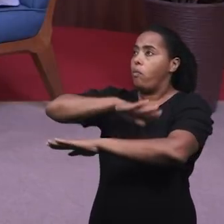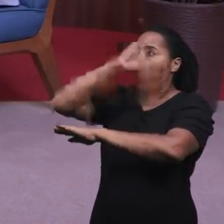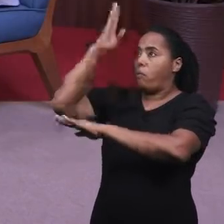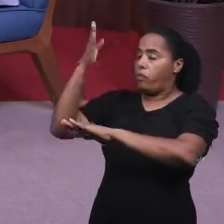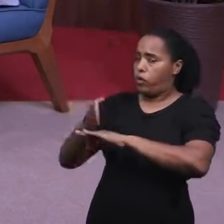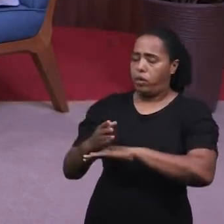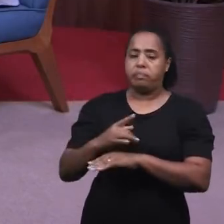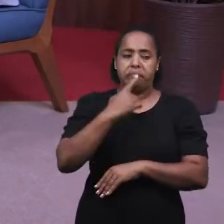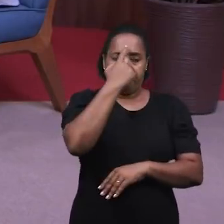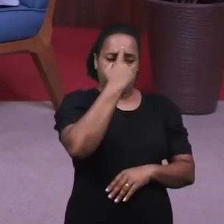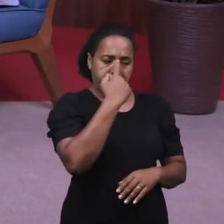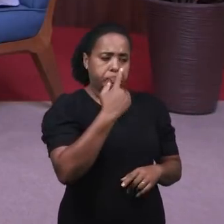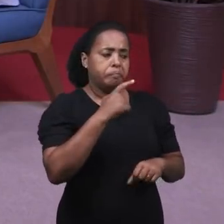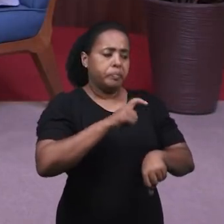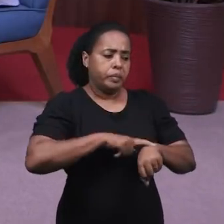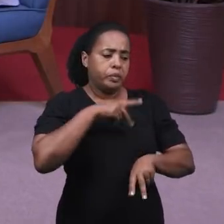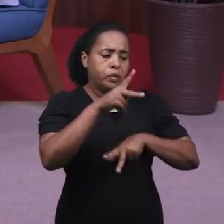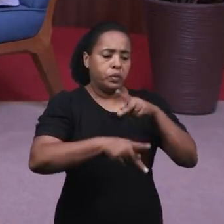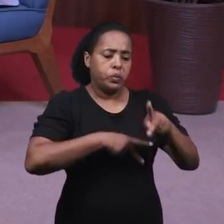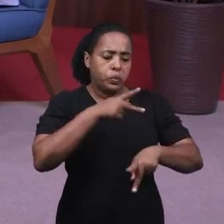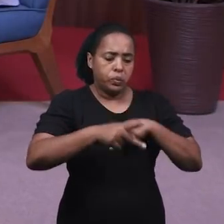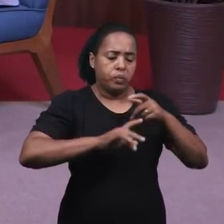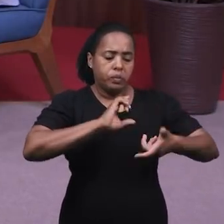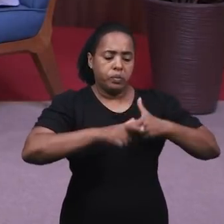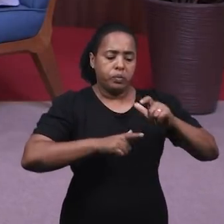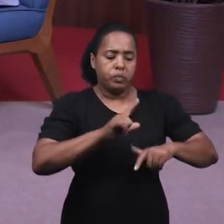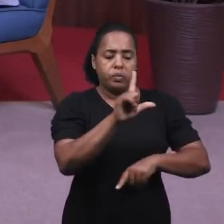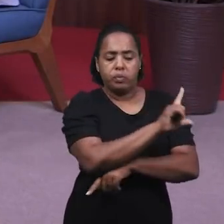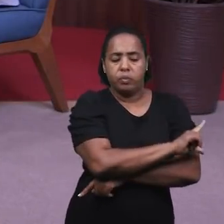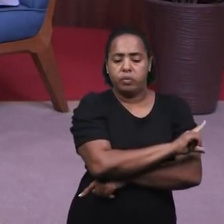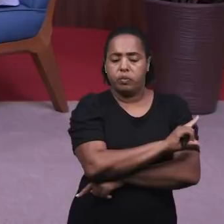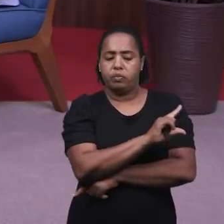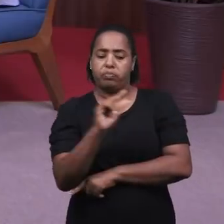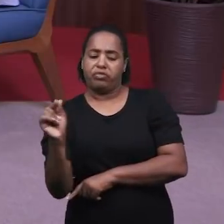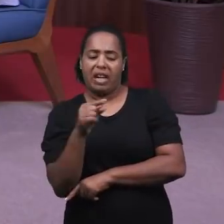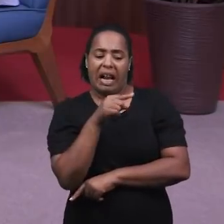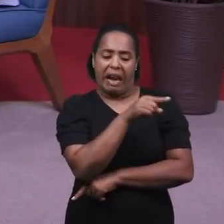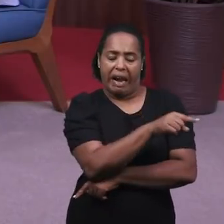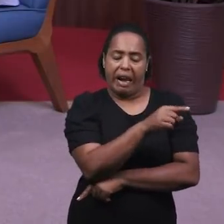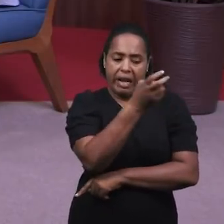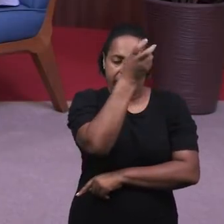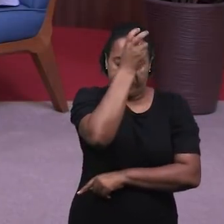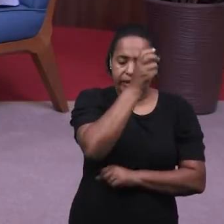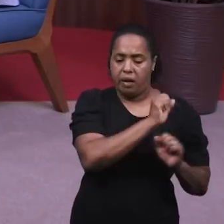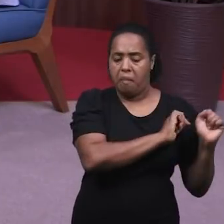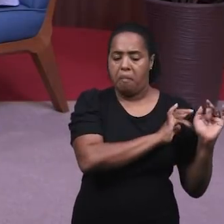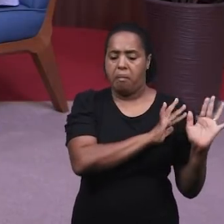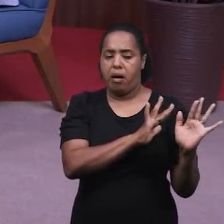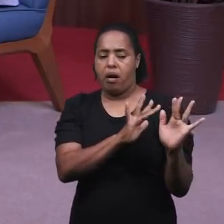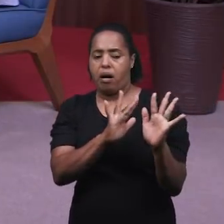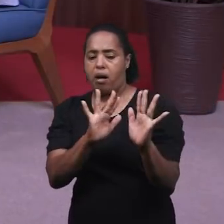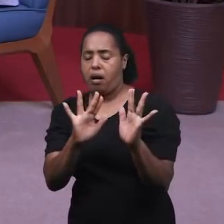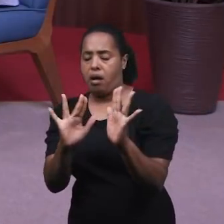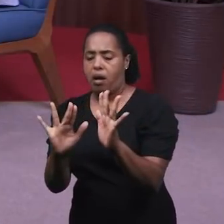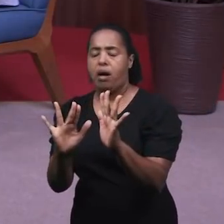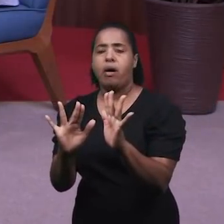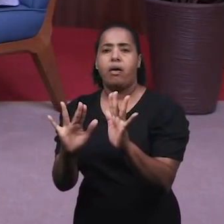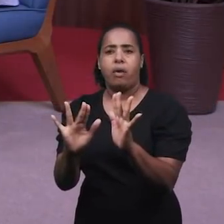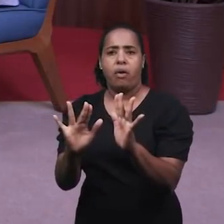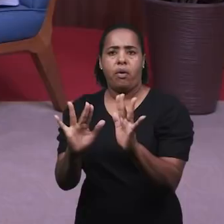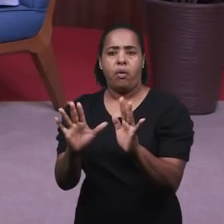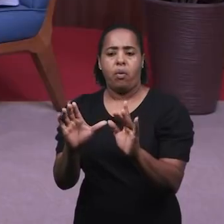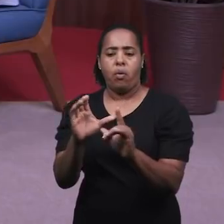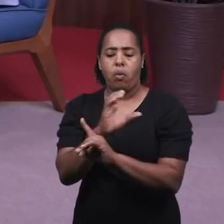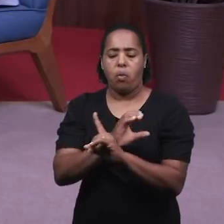de Israel sai do Egito, e está ali naquele período de caminhada pelo deserto, ali o culto foi instituído. Até então,